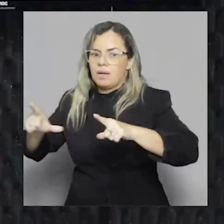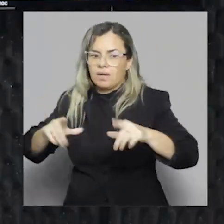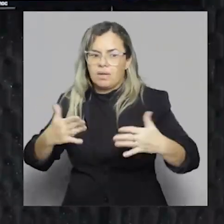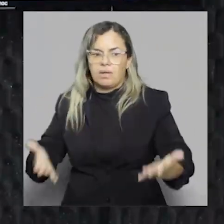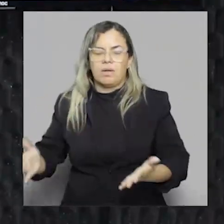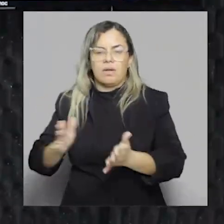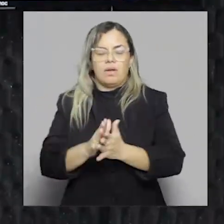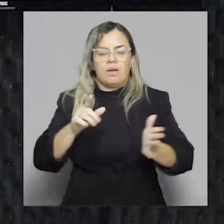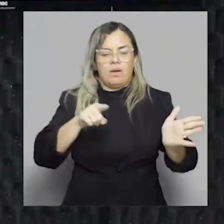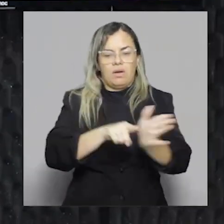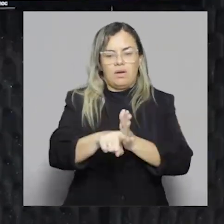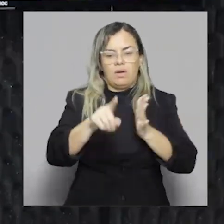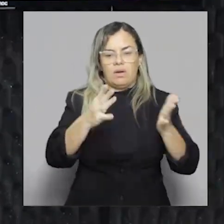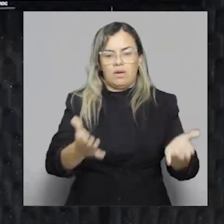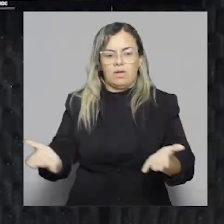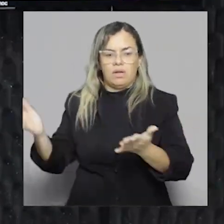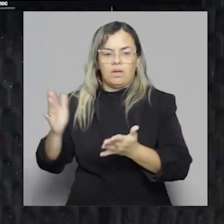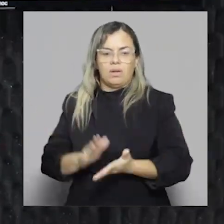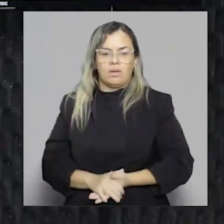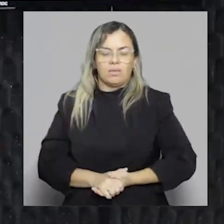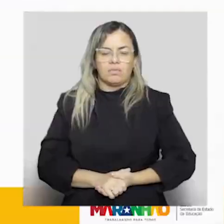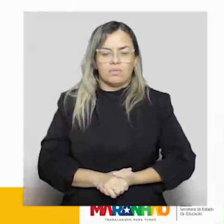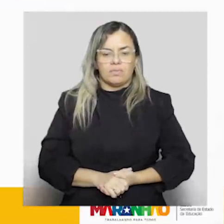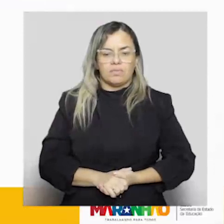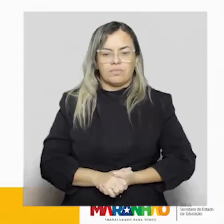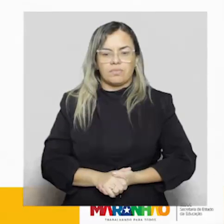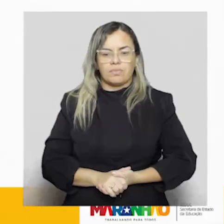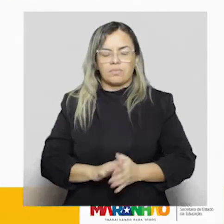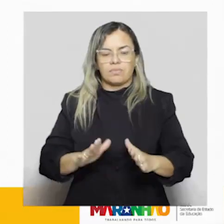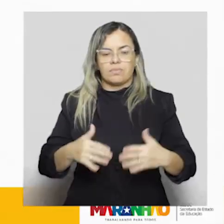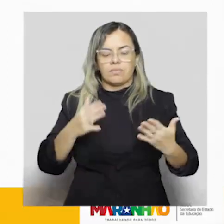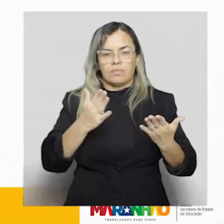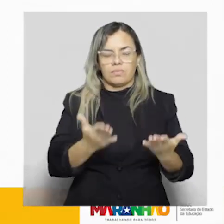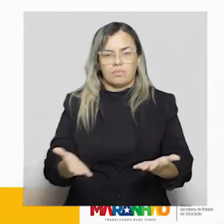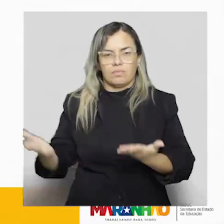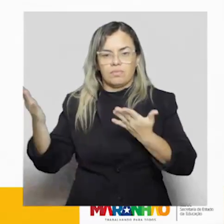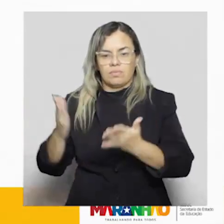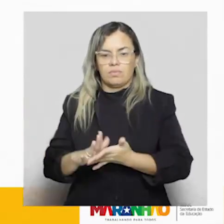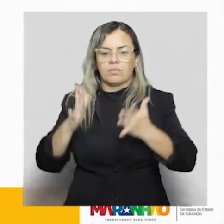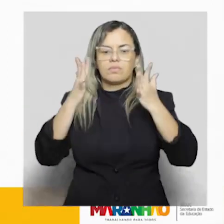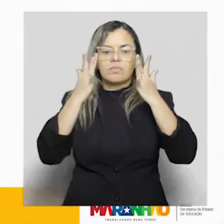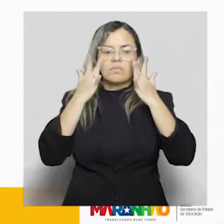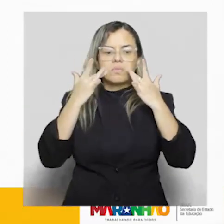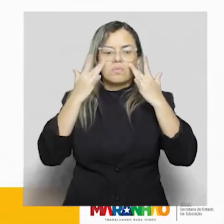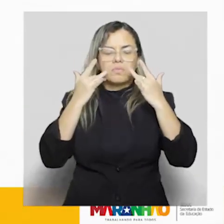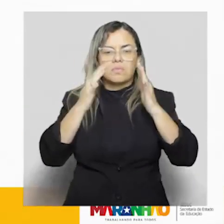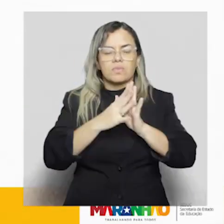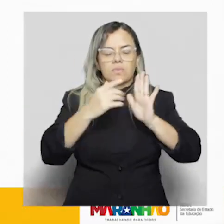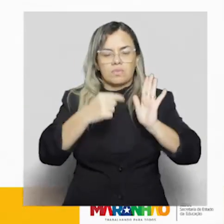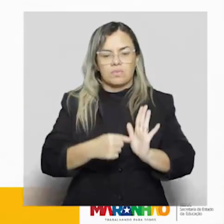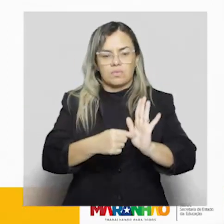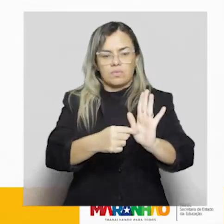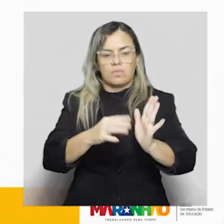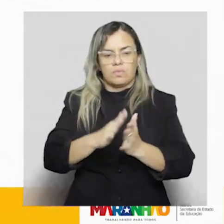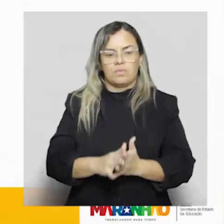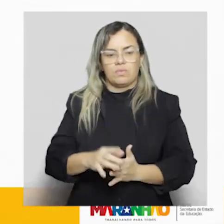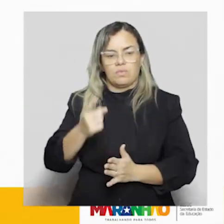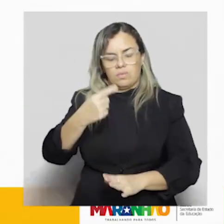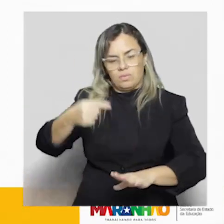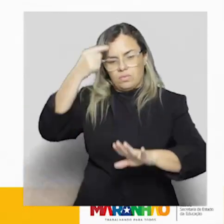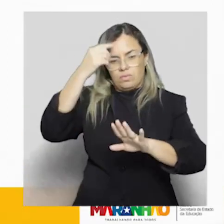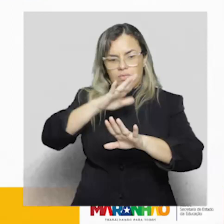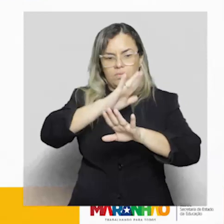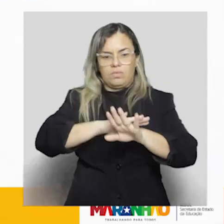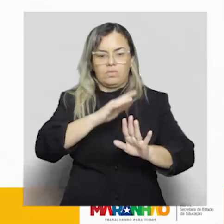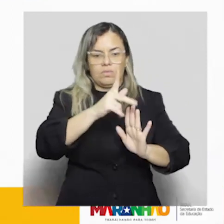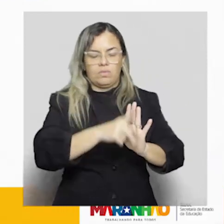questionamento sobre a pergunta. Considerando a obra Inserções em Circuitos Ideológicos, o